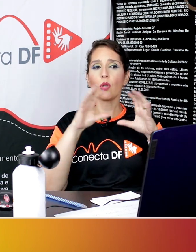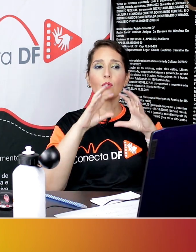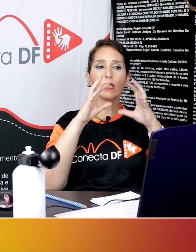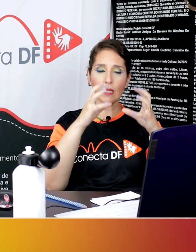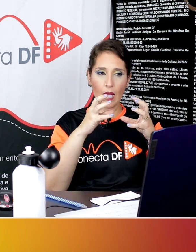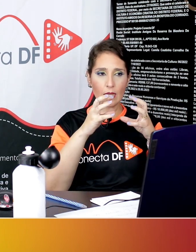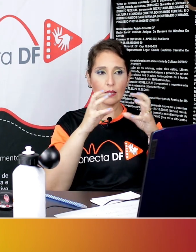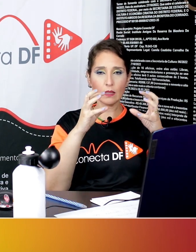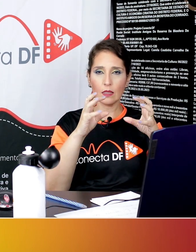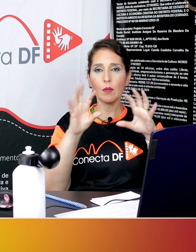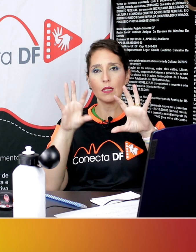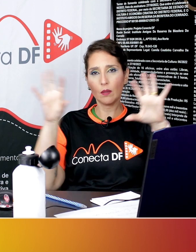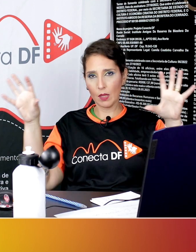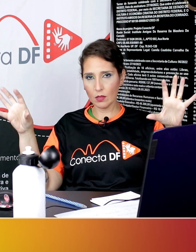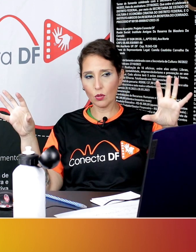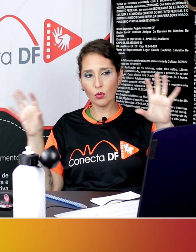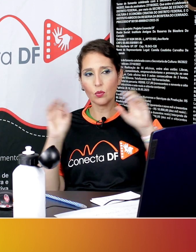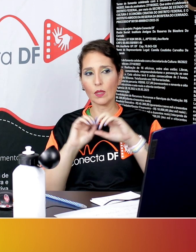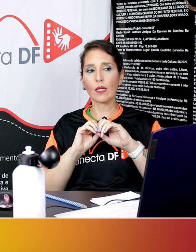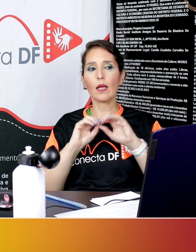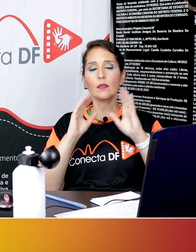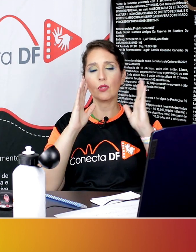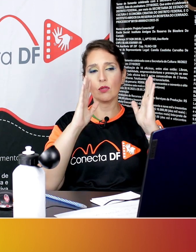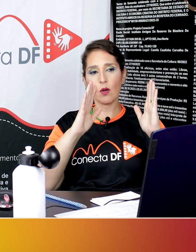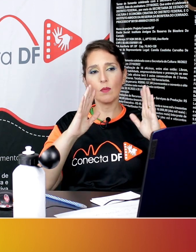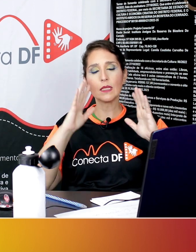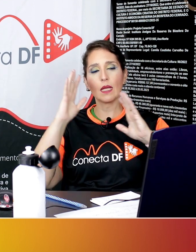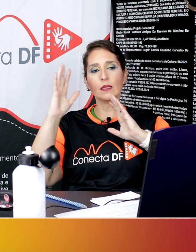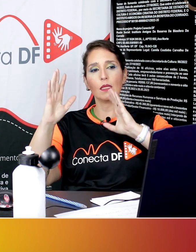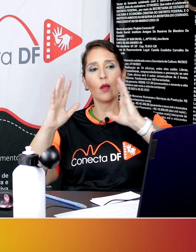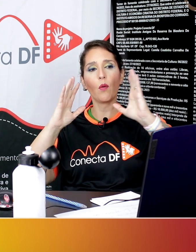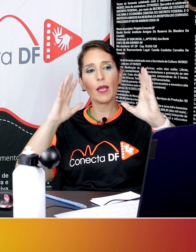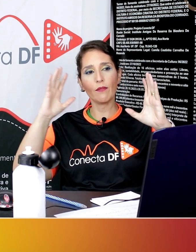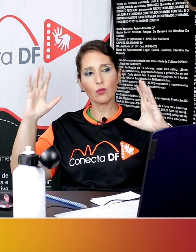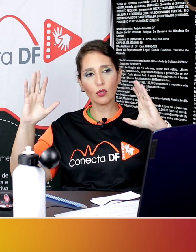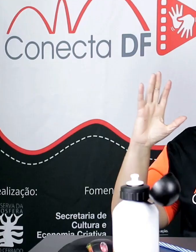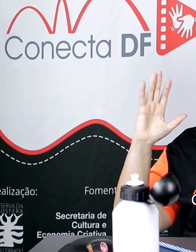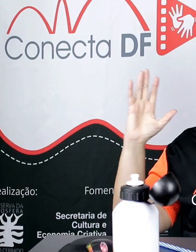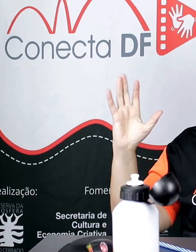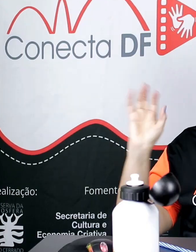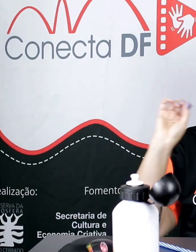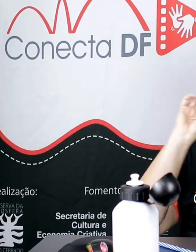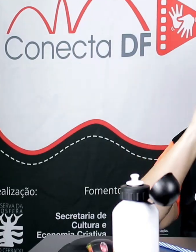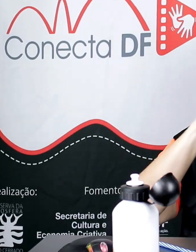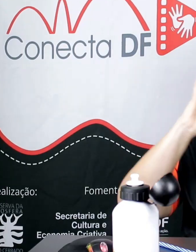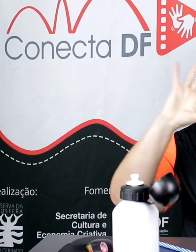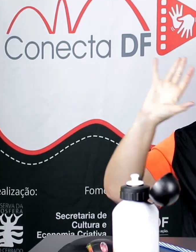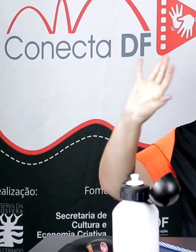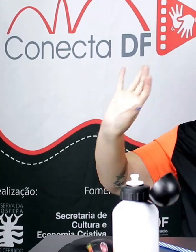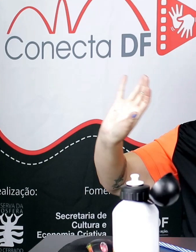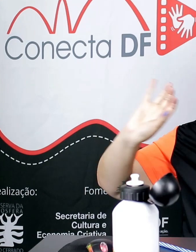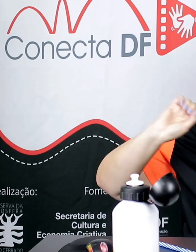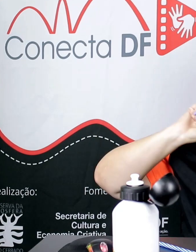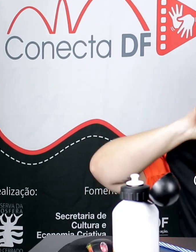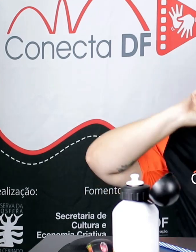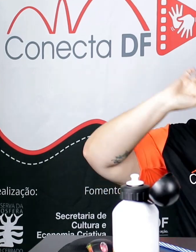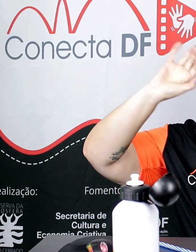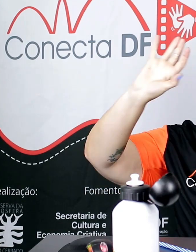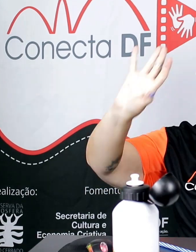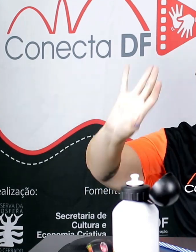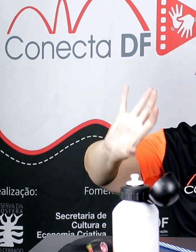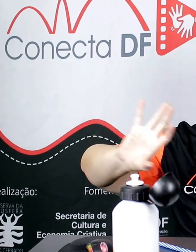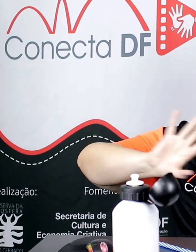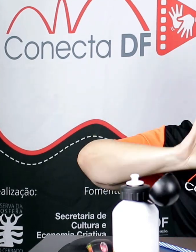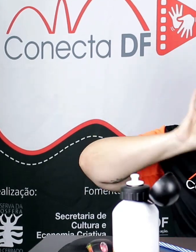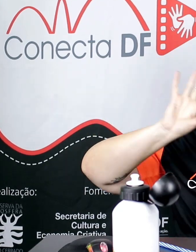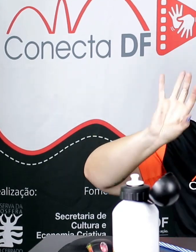não só os sinais em si, mas também a estrutura, tá? Então, a gente vai começar a entender como é que funciona essa estrutura, como é que a gente pode montar uma frase, como é que a